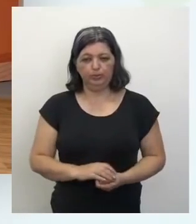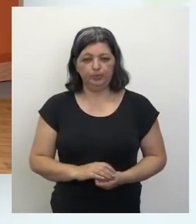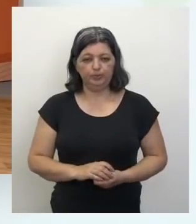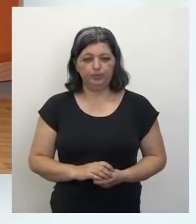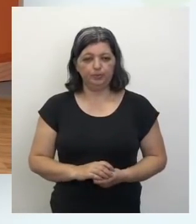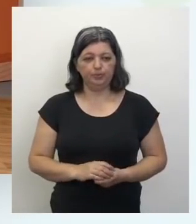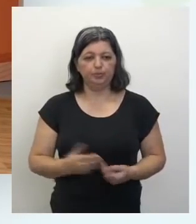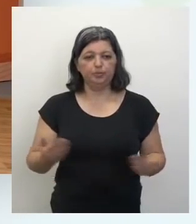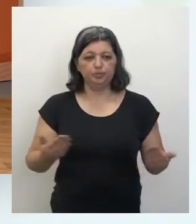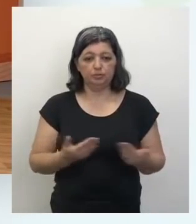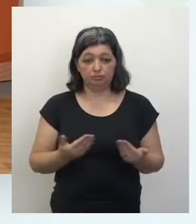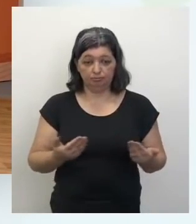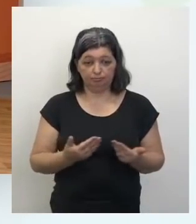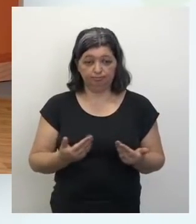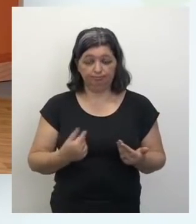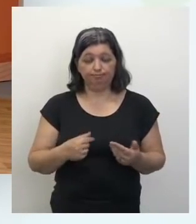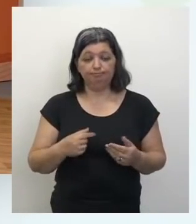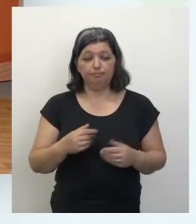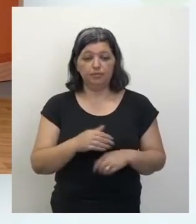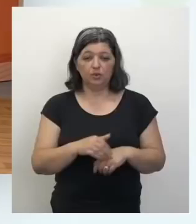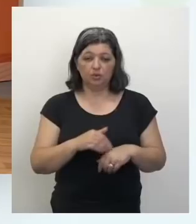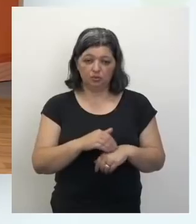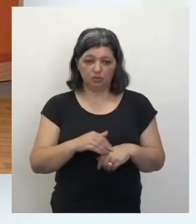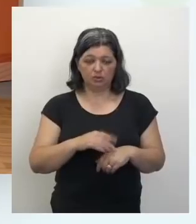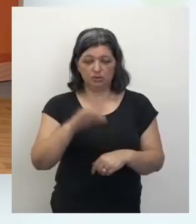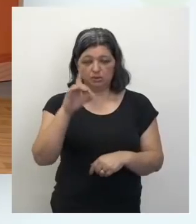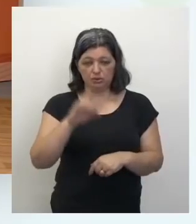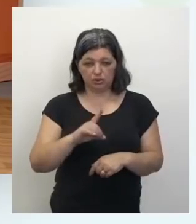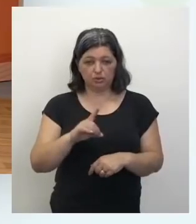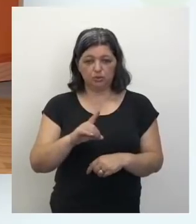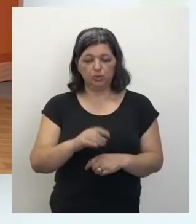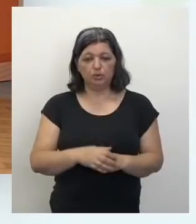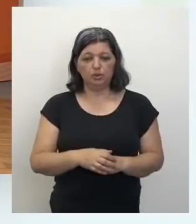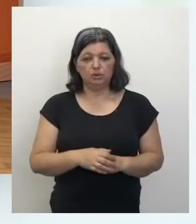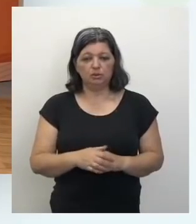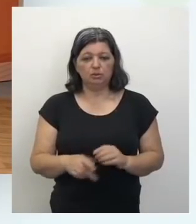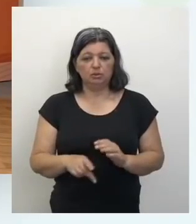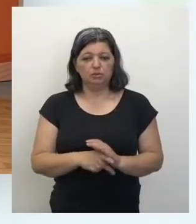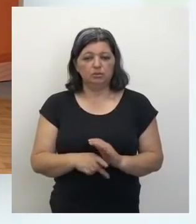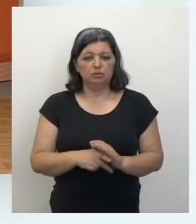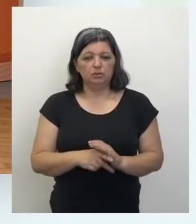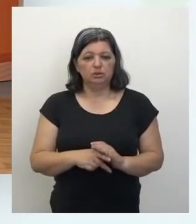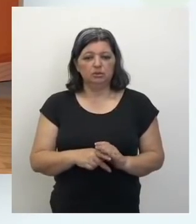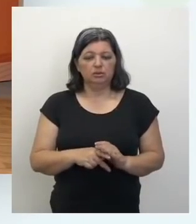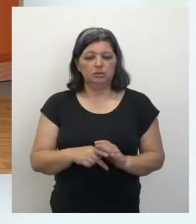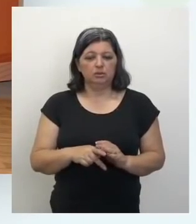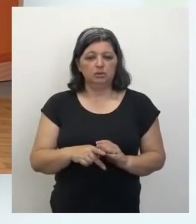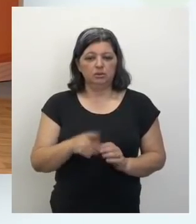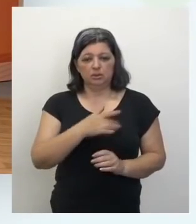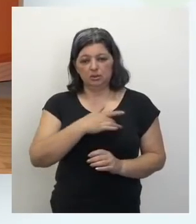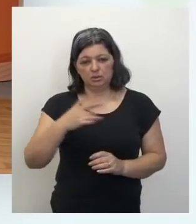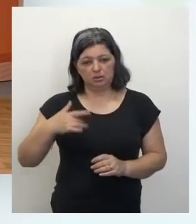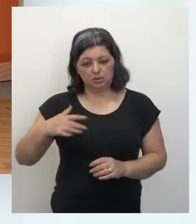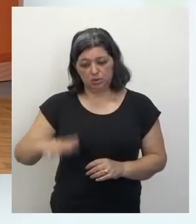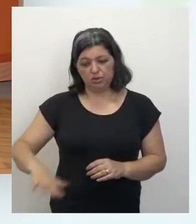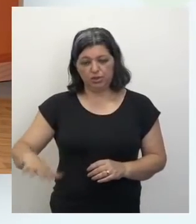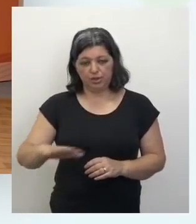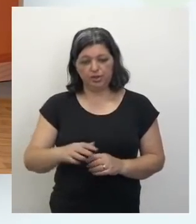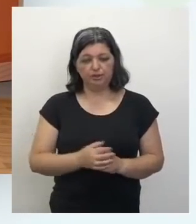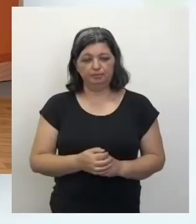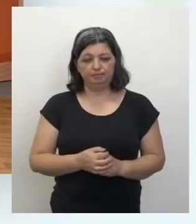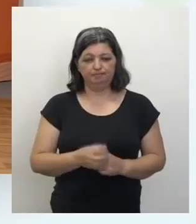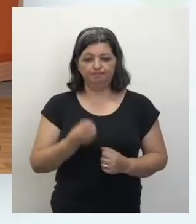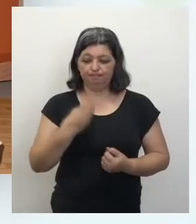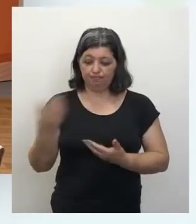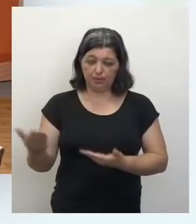aqui via Skype com a Roberta Marques, que é diretora executiva do Instituto Desiderata, que atua na área da saúde com a criança. Roberta, seja bem-vinda